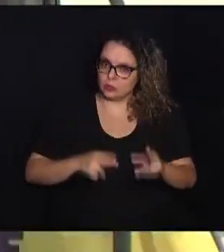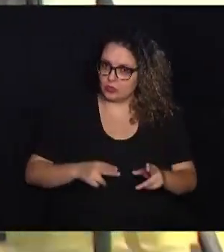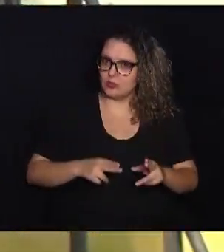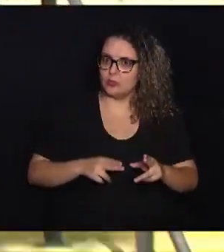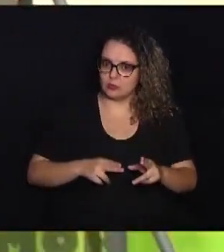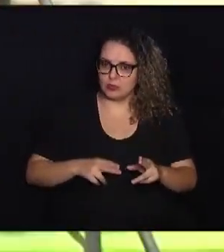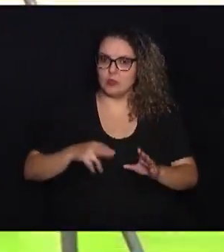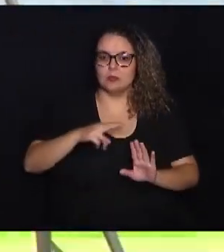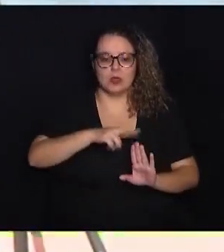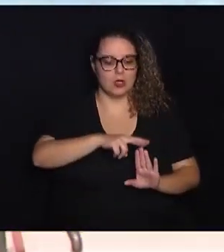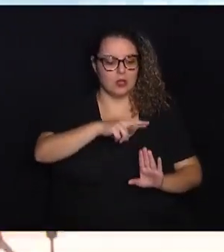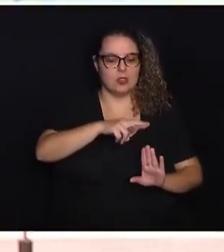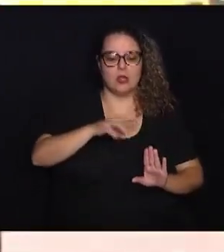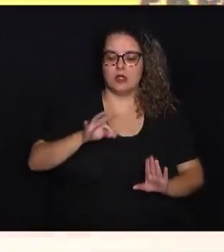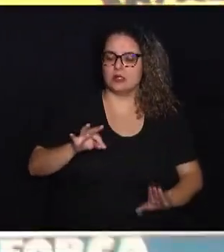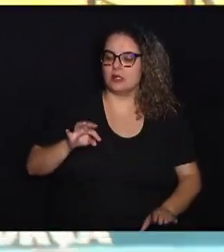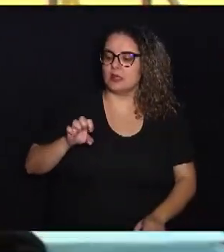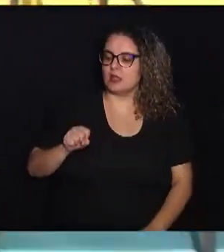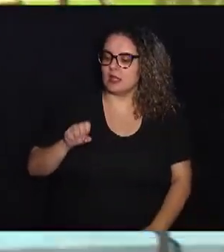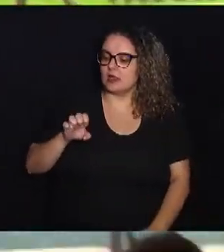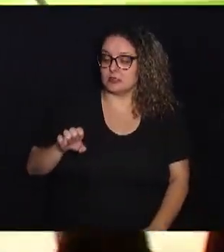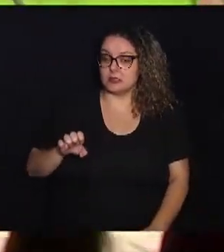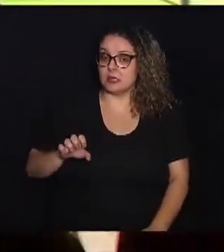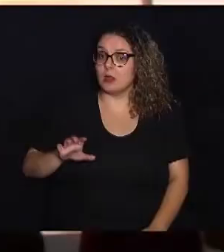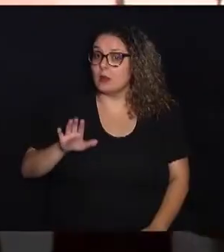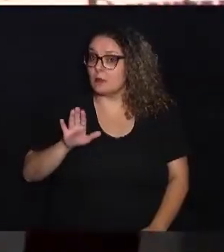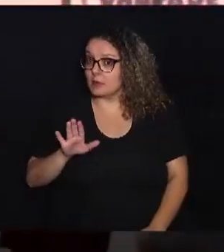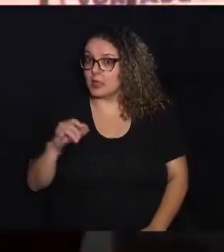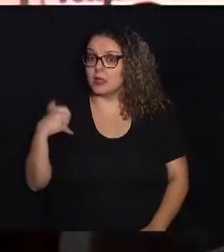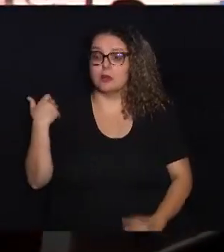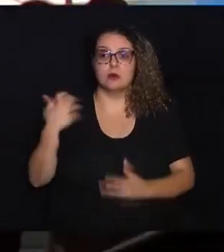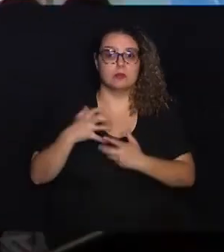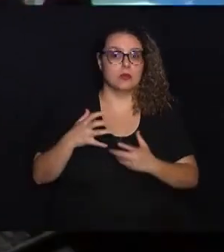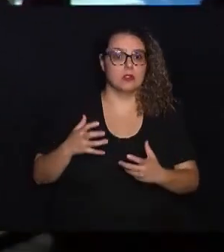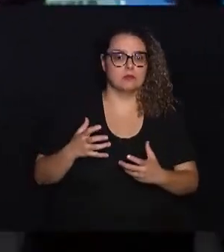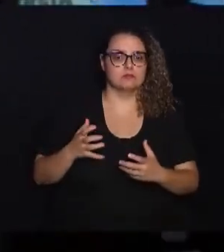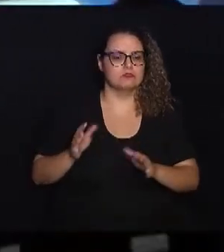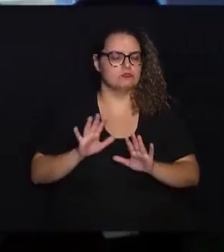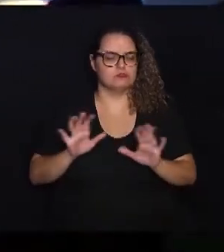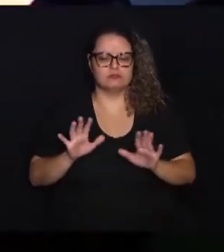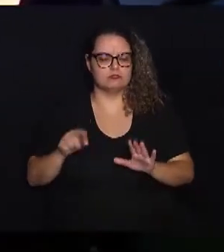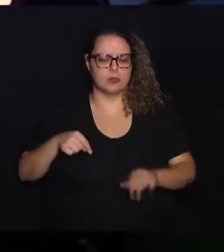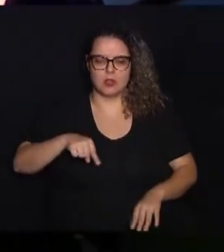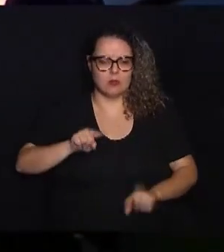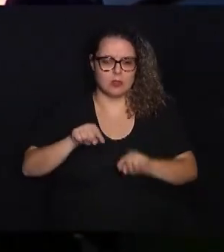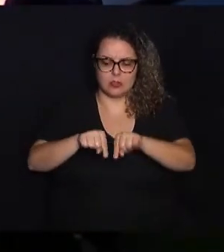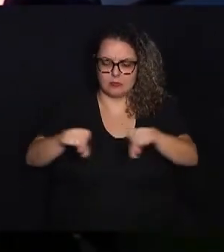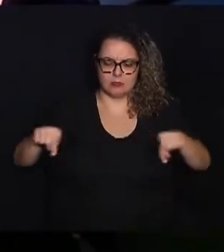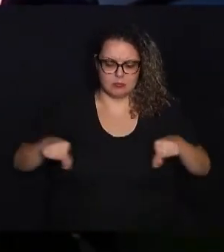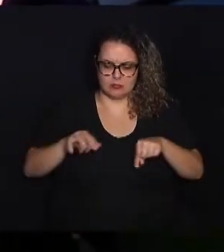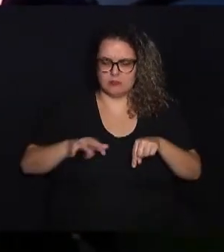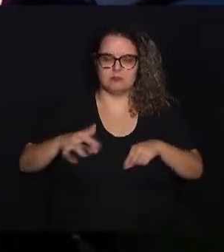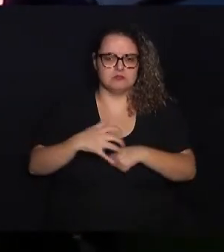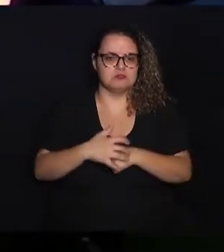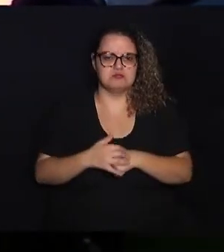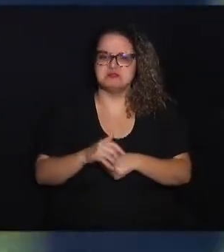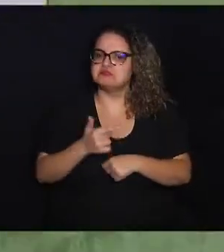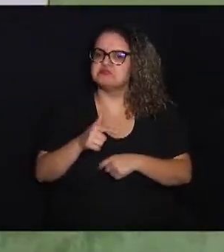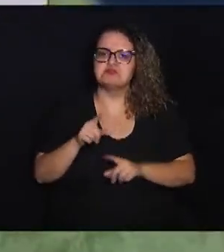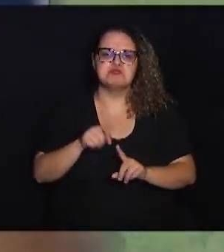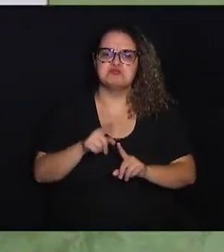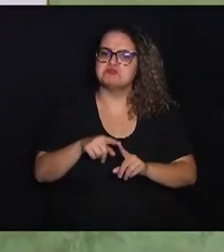na resolução do TSE. Mas, se o idoso optar por não ir às urnas, isso não implica nenhum tipo